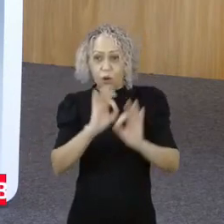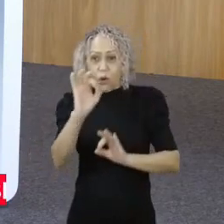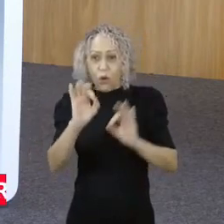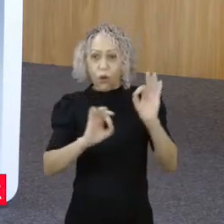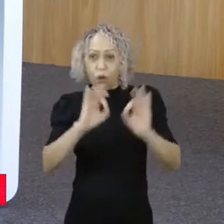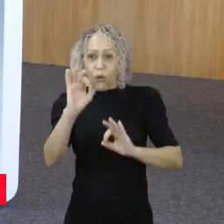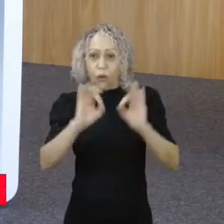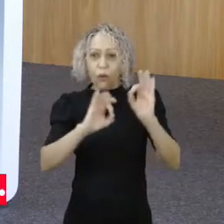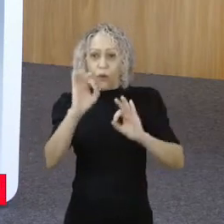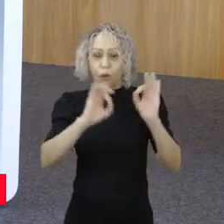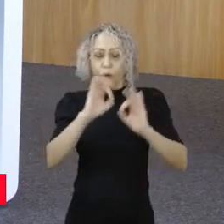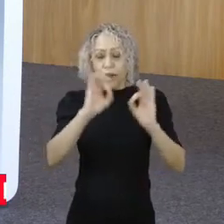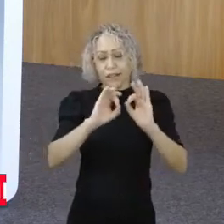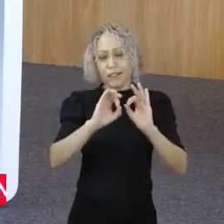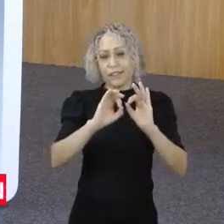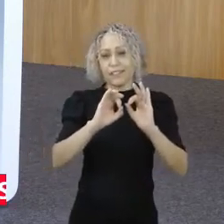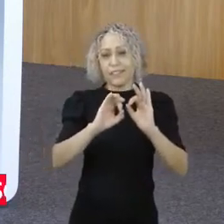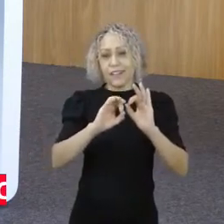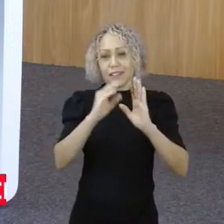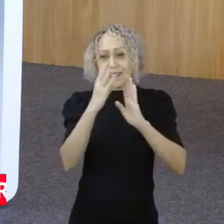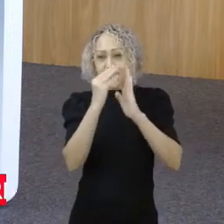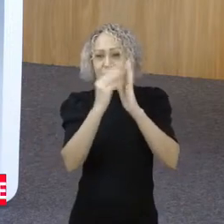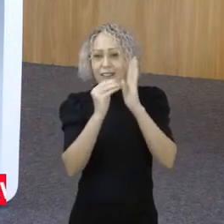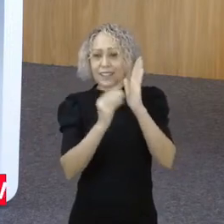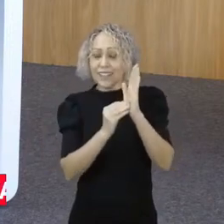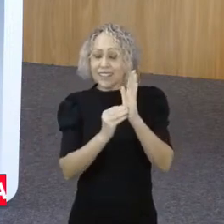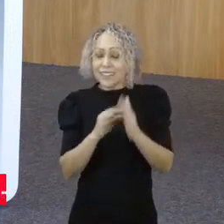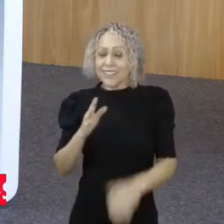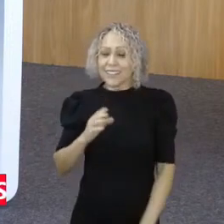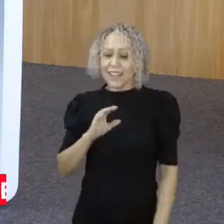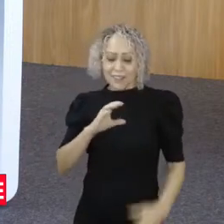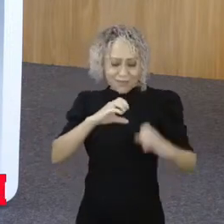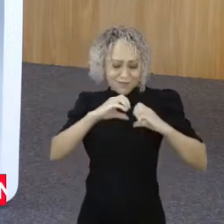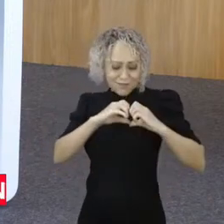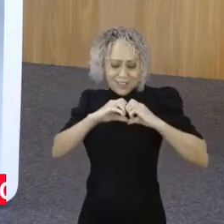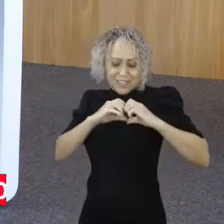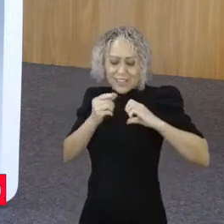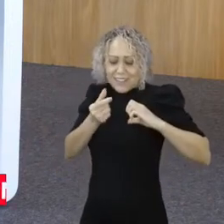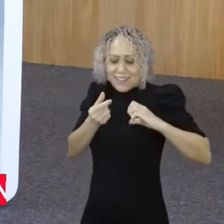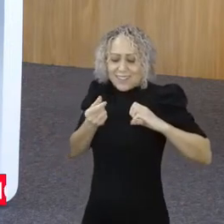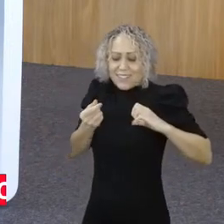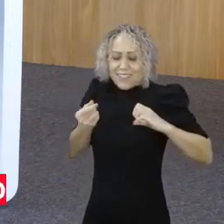um coraçãozinho, vou mandar aqui um coraçãozinho bonitinho, que é muito amor.